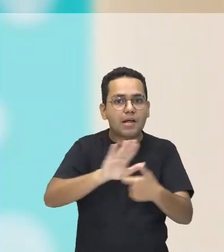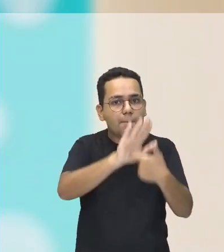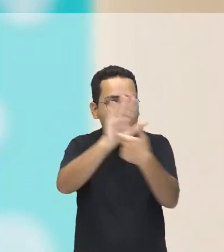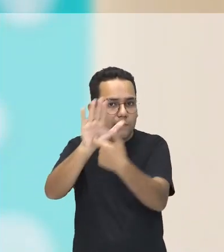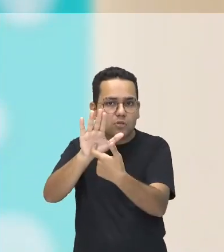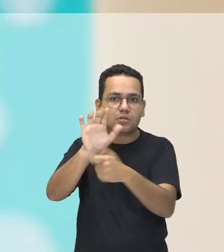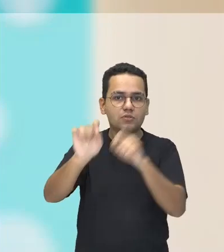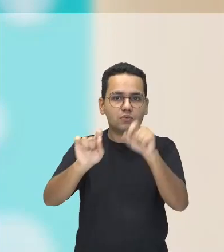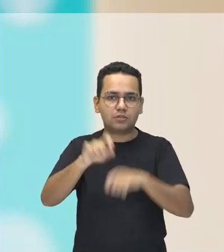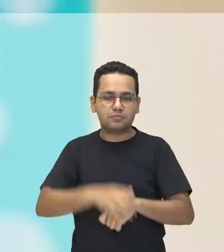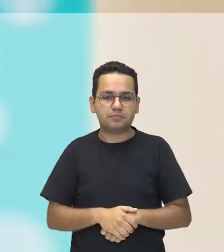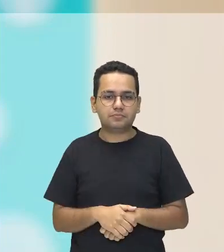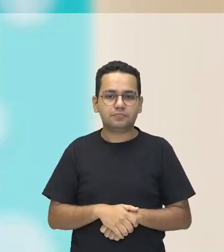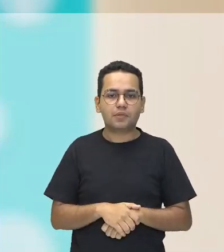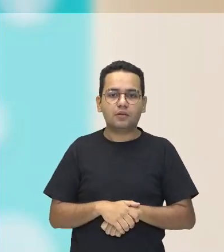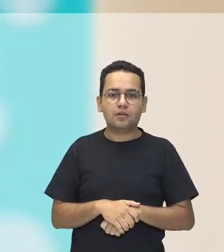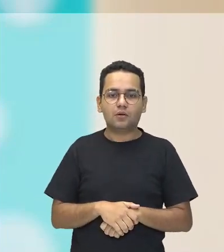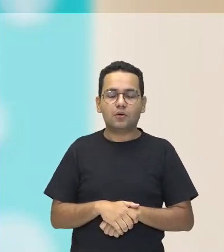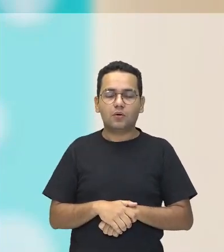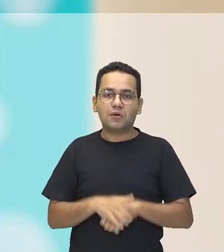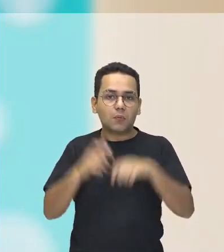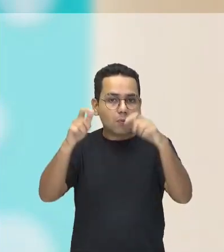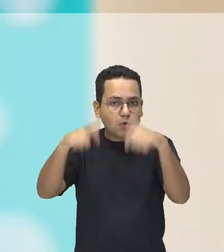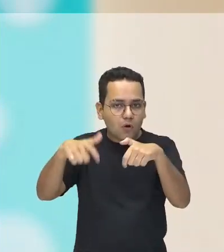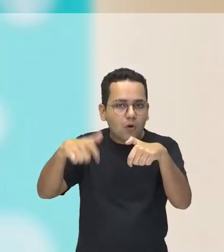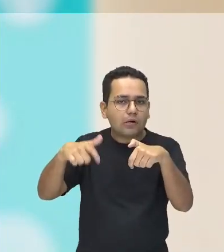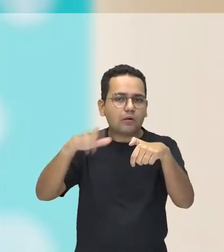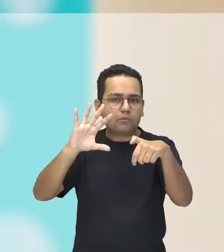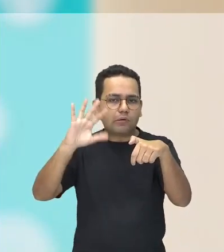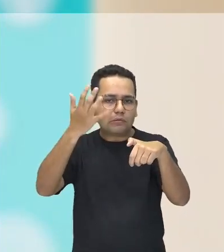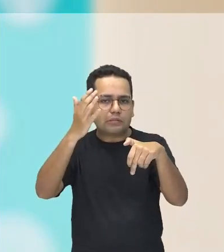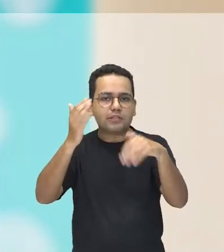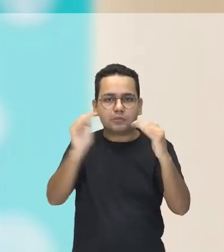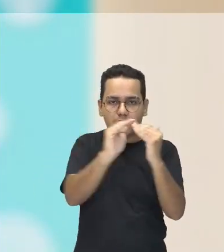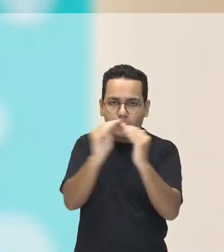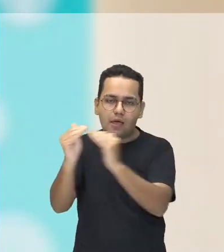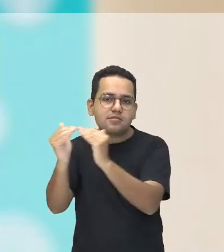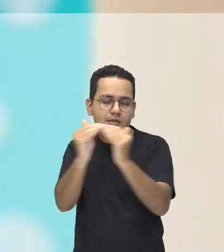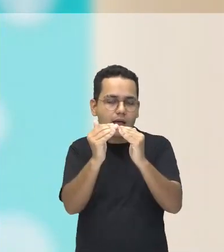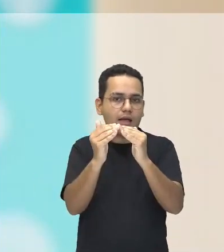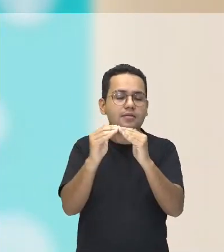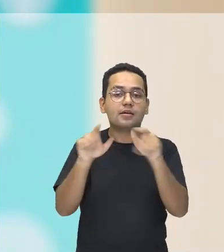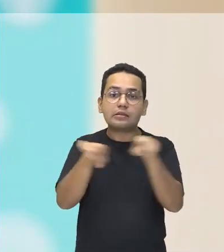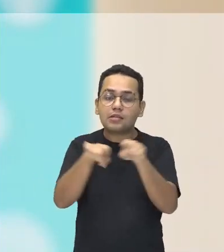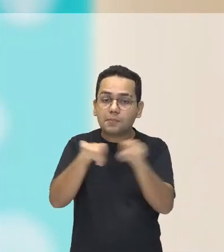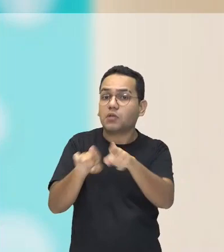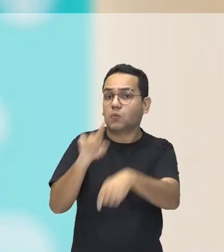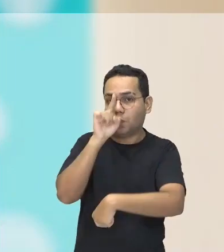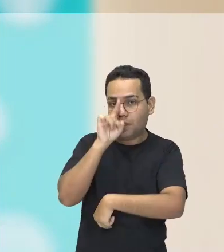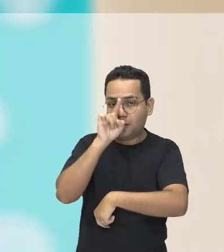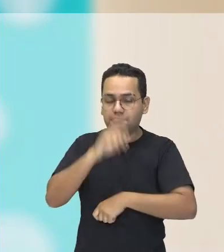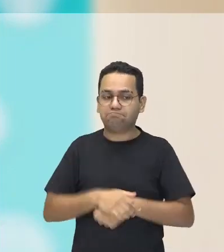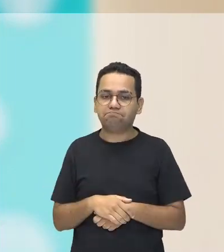como que a situação ali a respeito das moradias, né, está ficando. Ok? Então, o primeiro caso é um